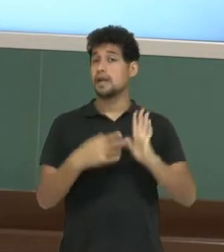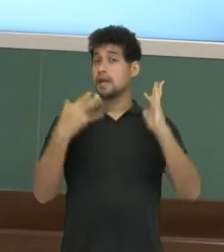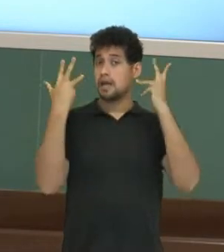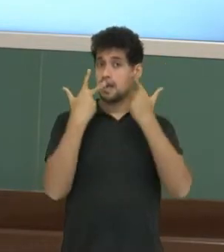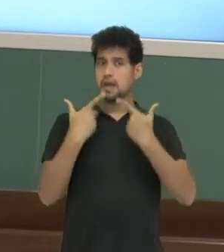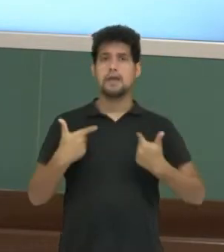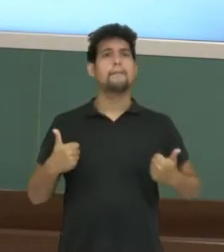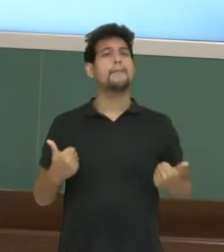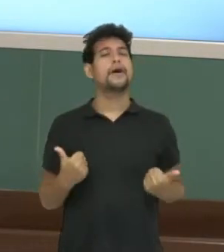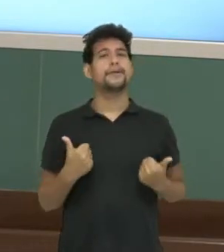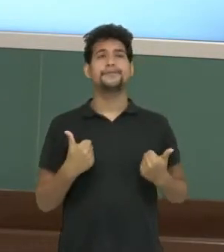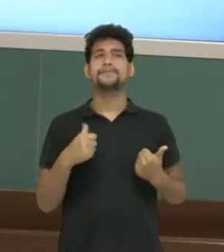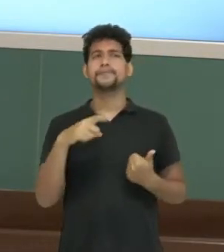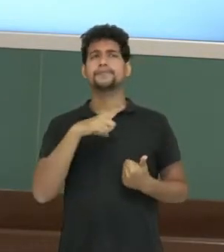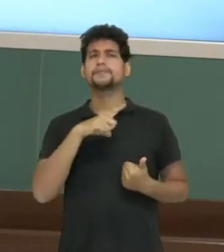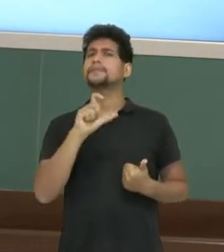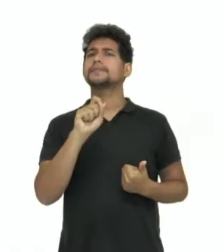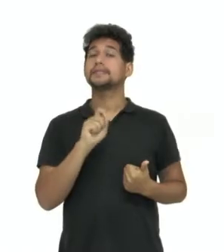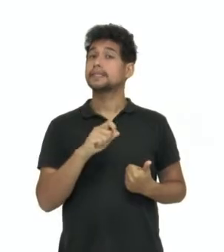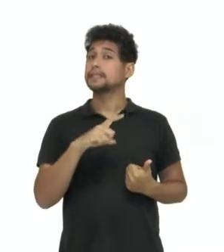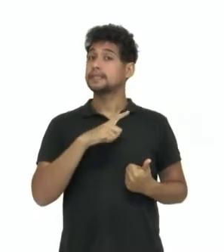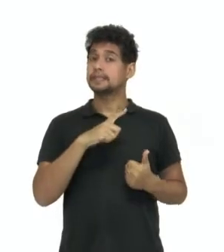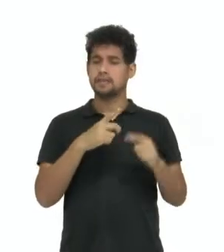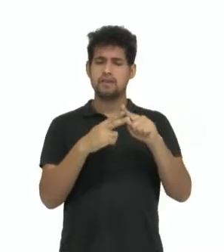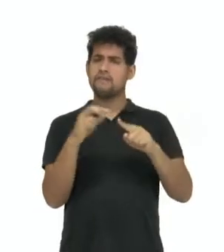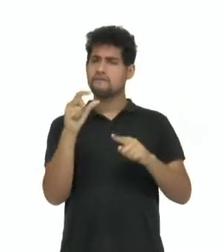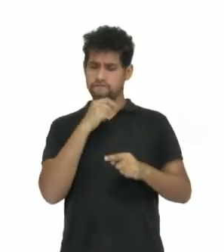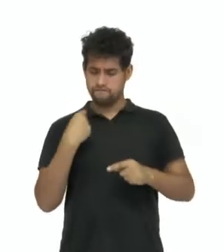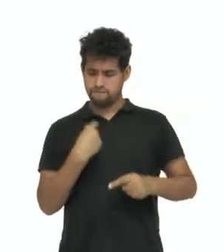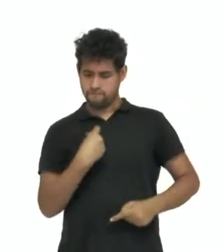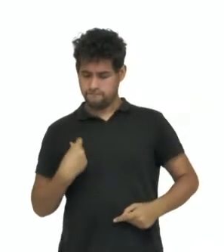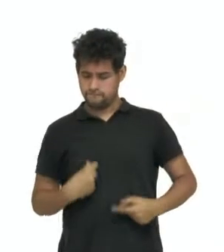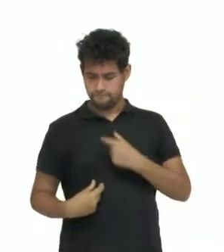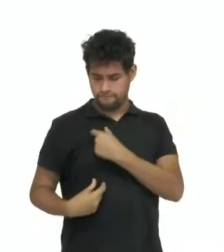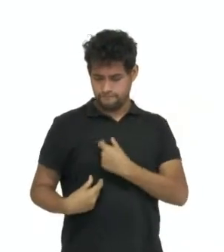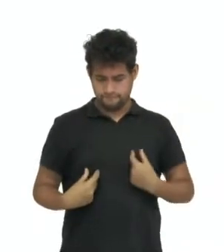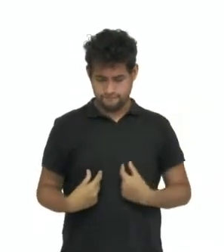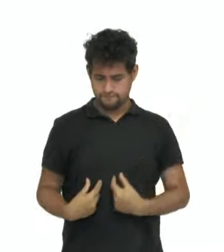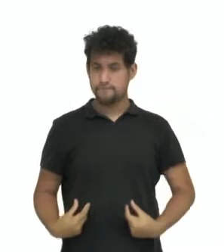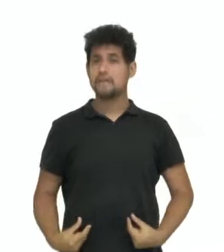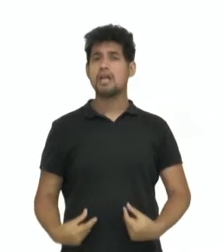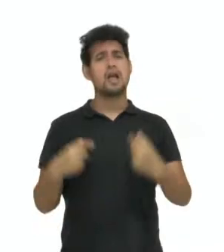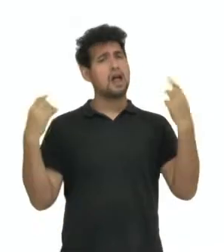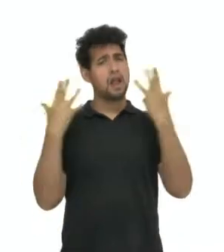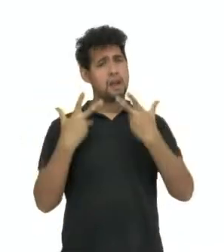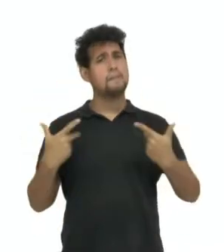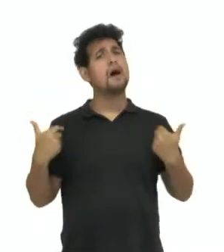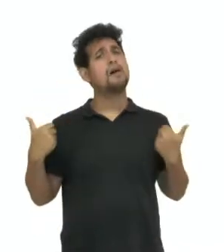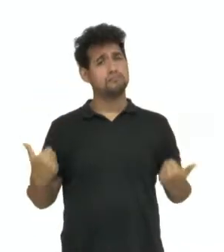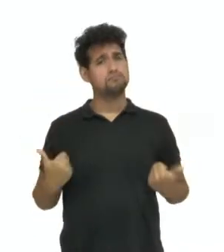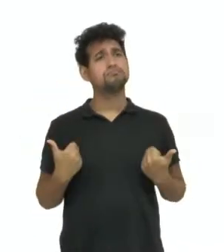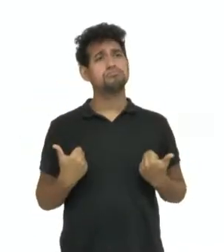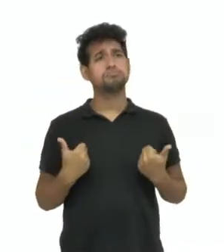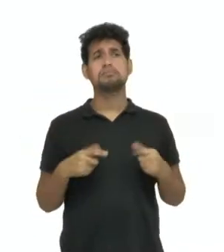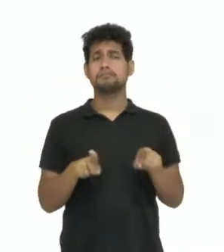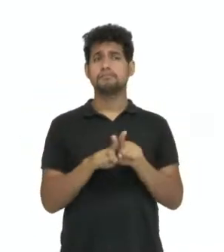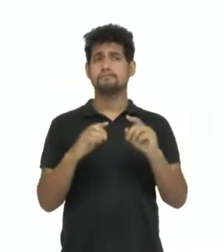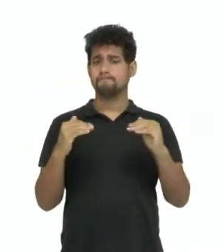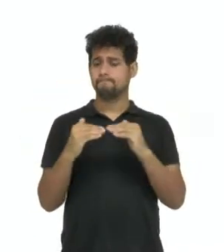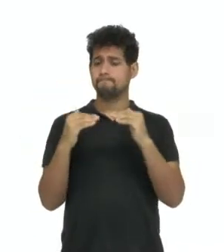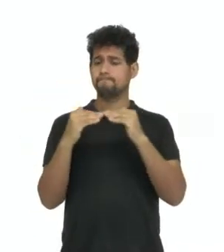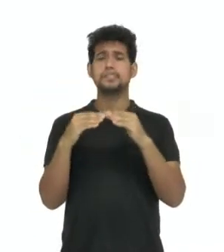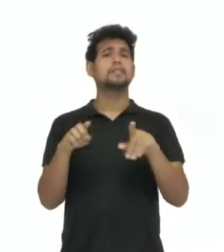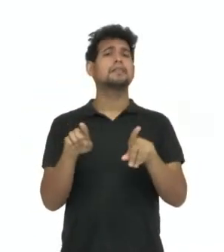animais vertebrados, né, possuem as vértebras, pertencentes ao reino animália, do filo Chordata, né, e